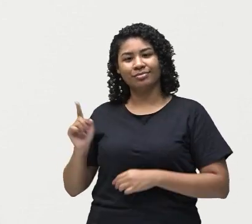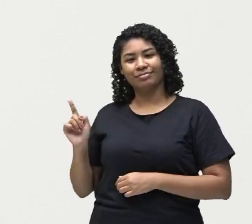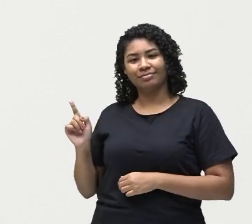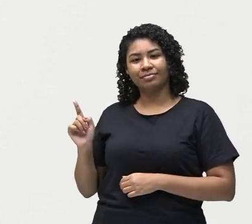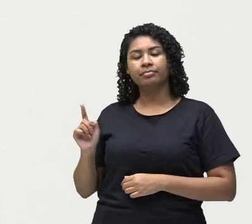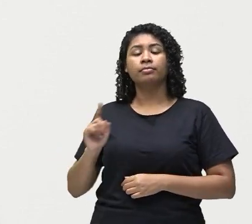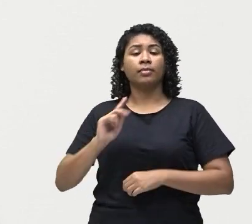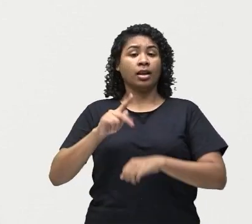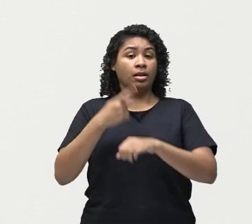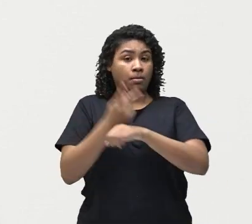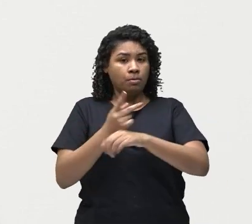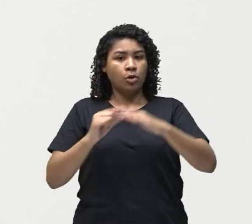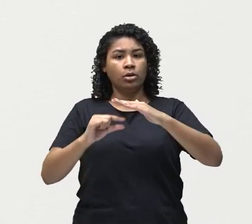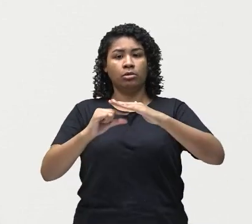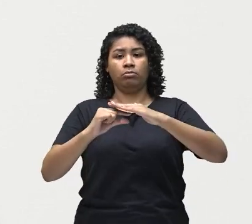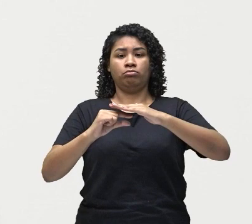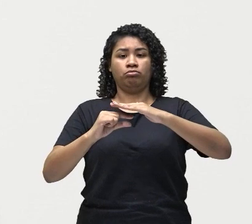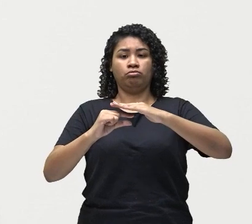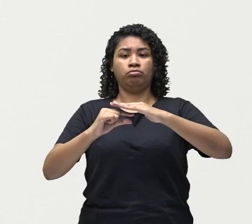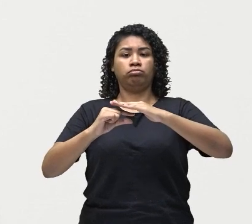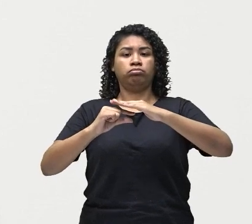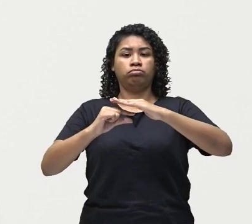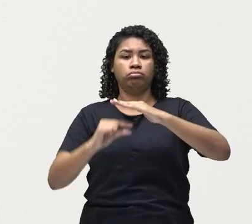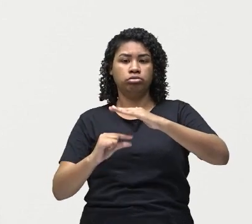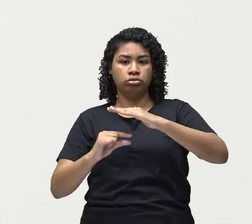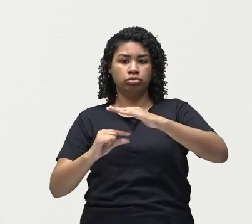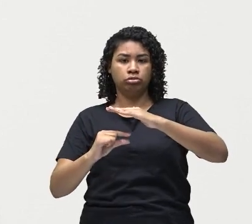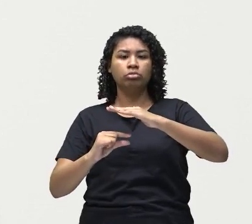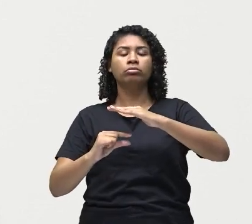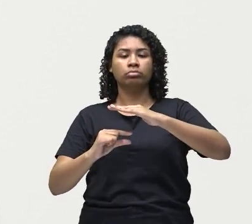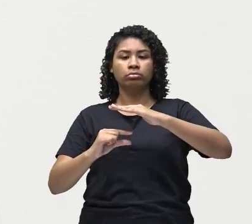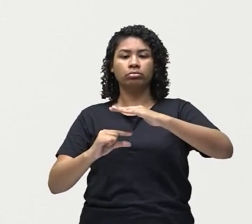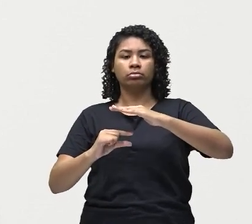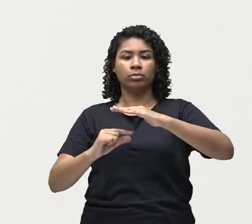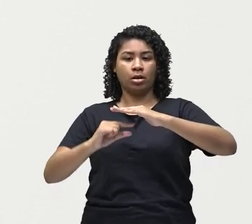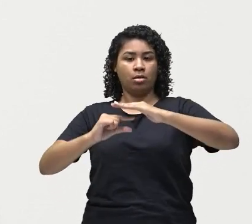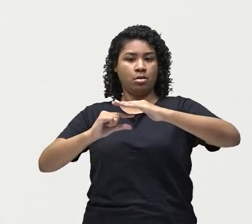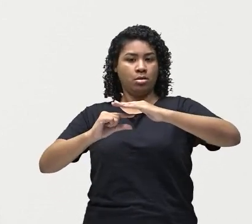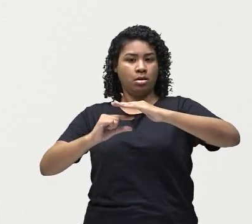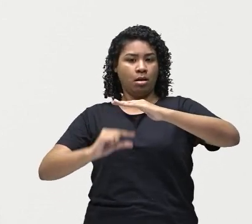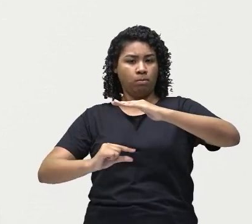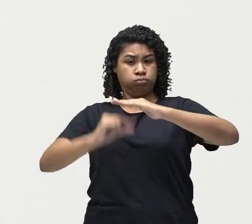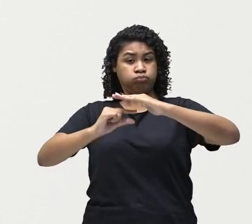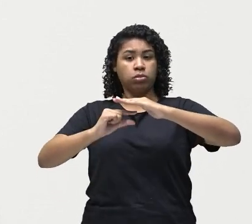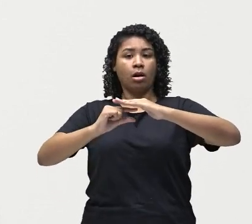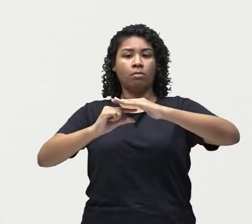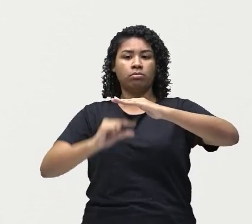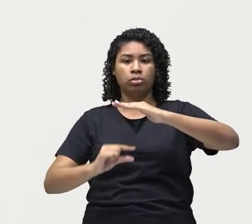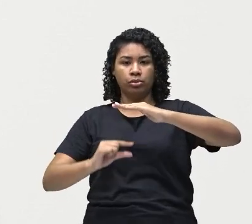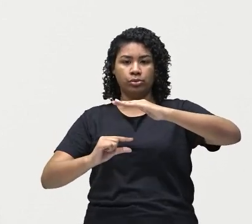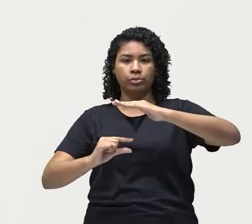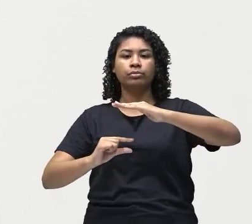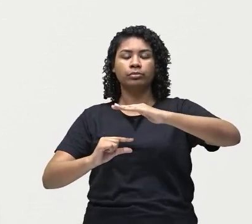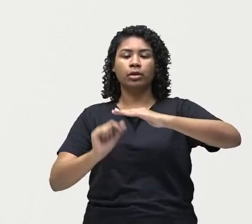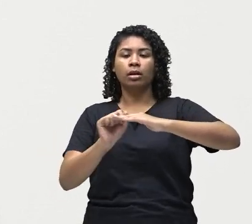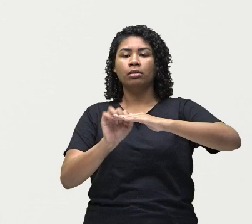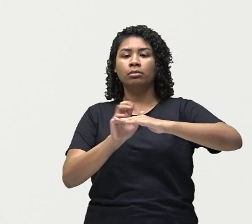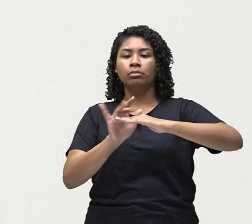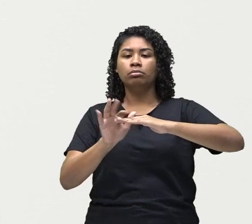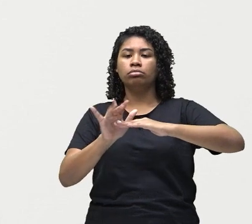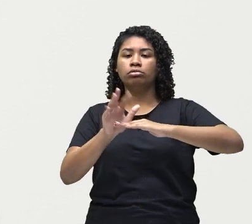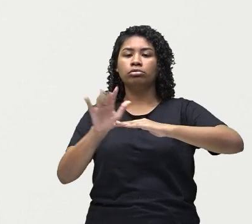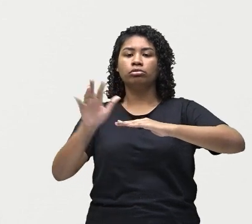descer e no quarto tempo né o resíduo gerado Depois dessa combustão é sai através